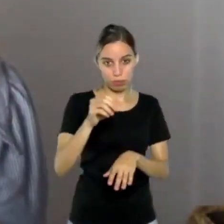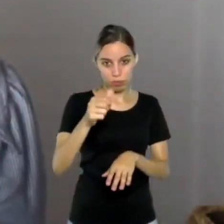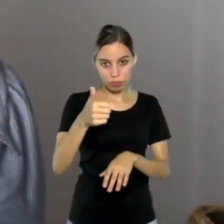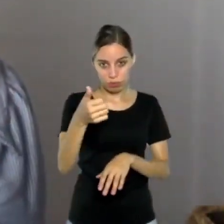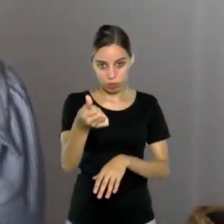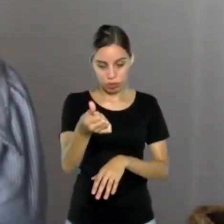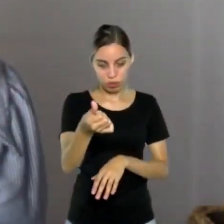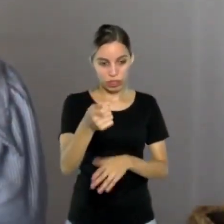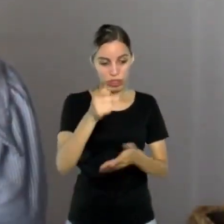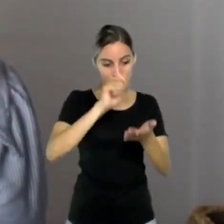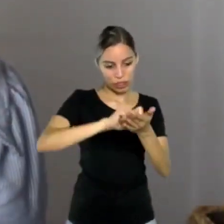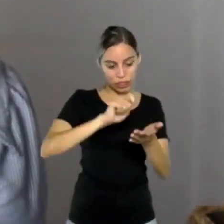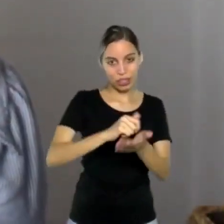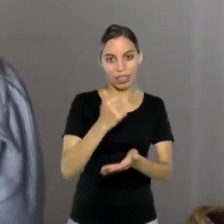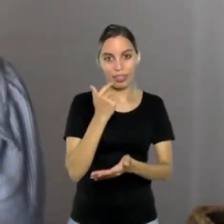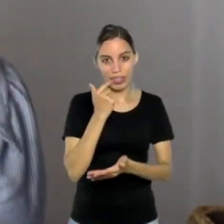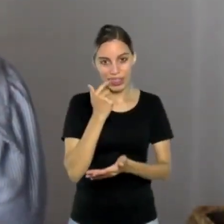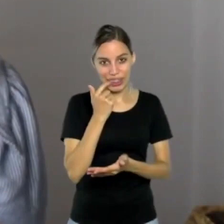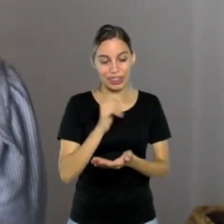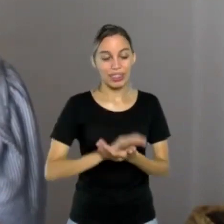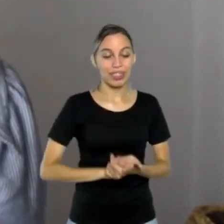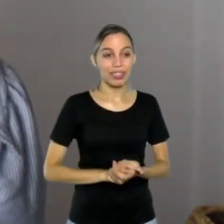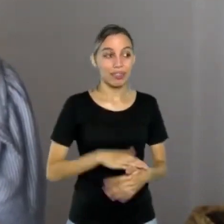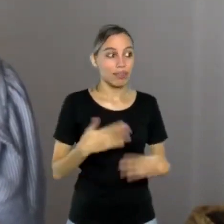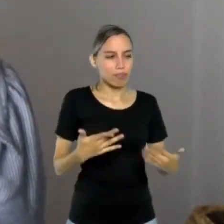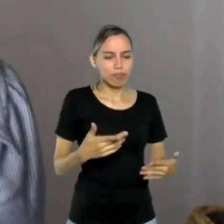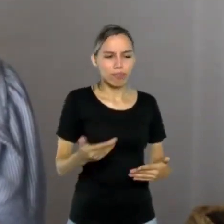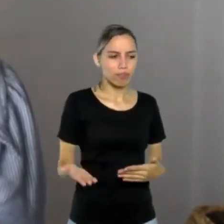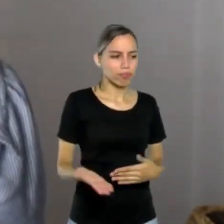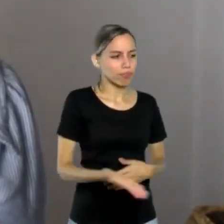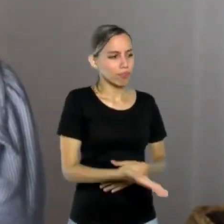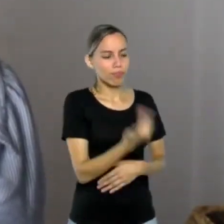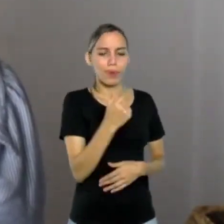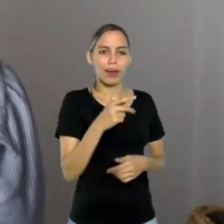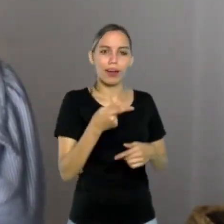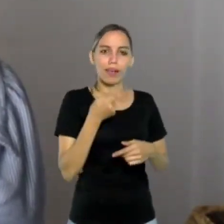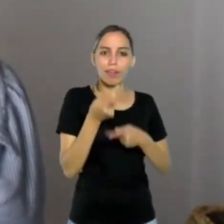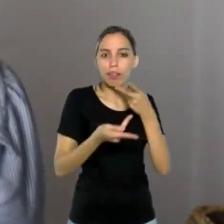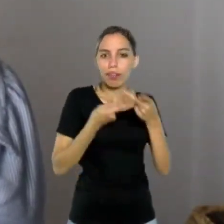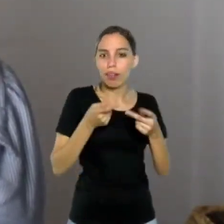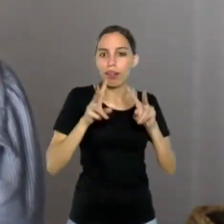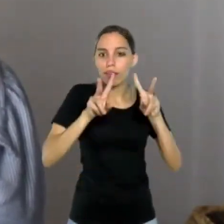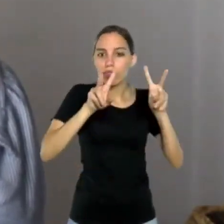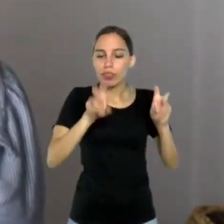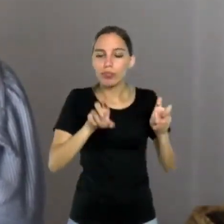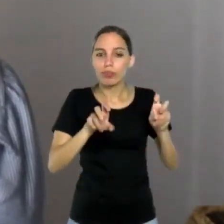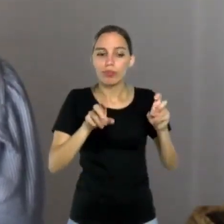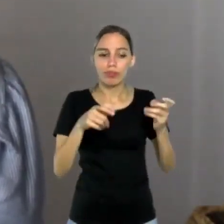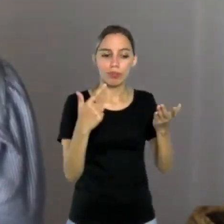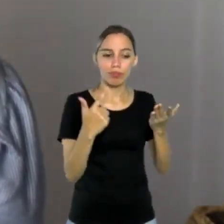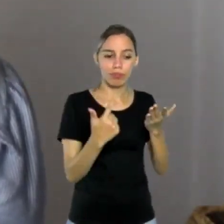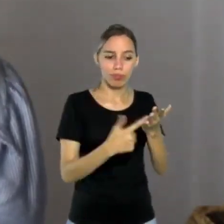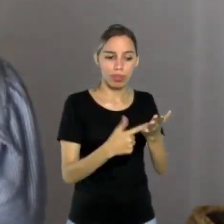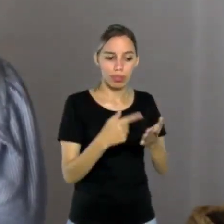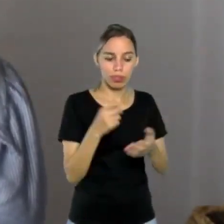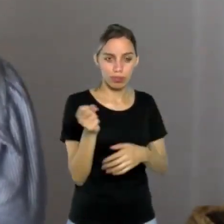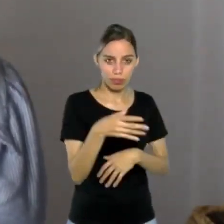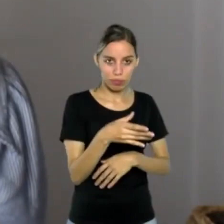vamos entrar e falar um pouco dessa seleção aí também para esse livro.